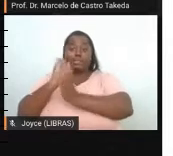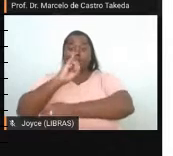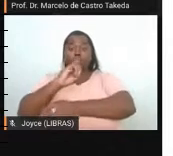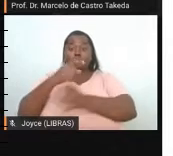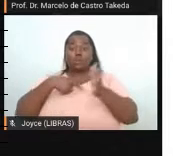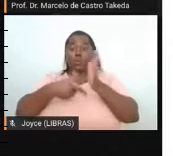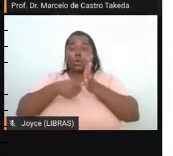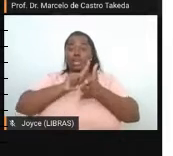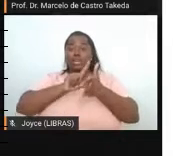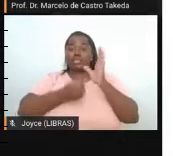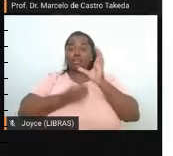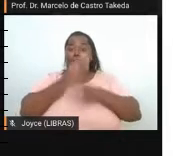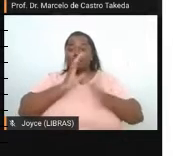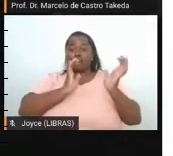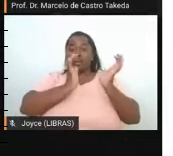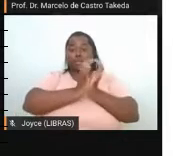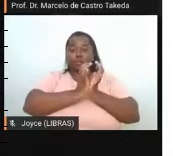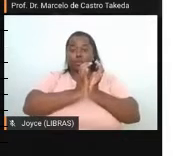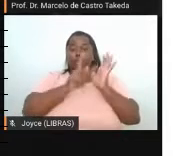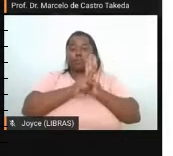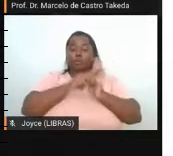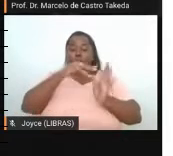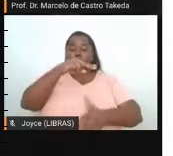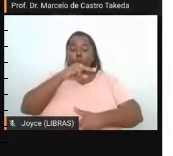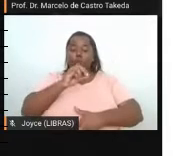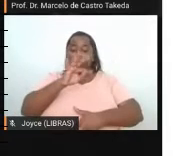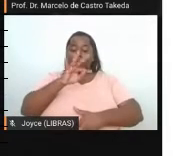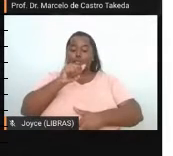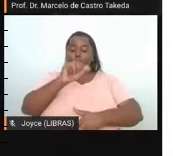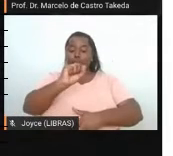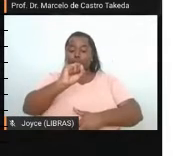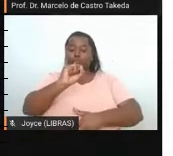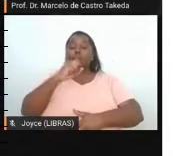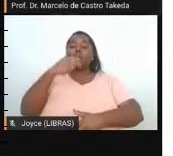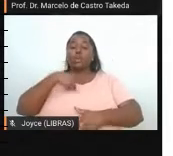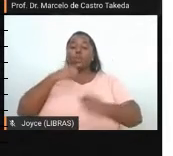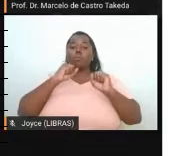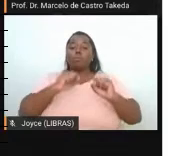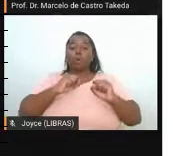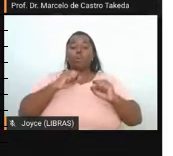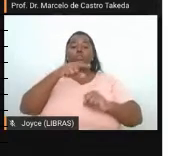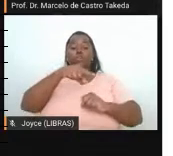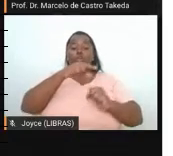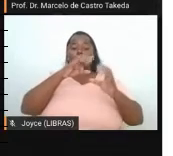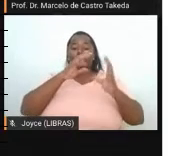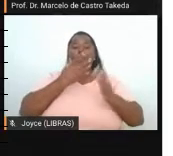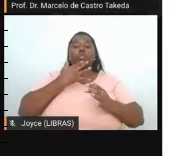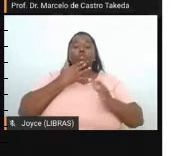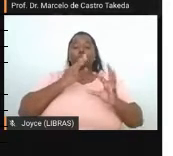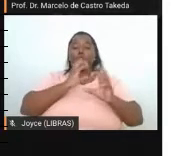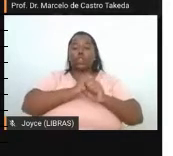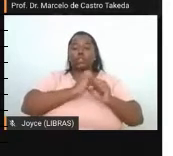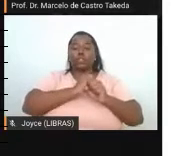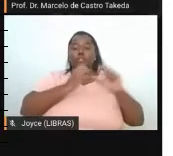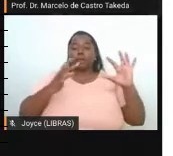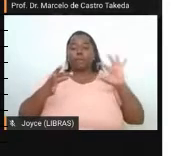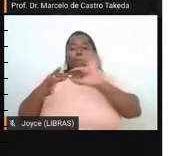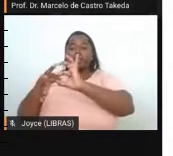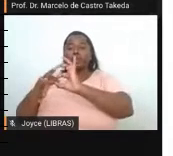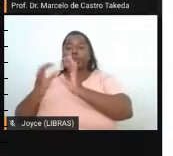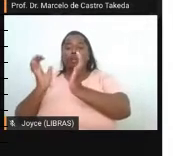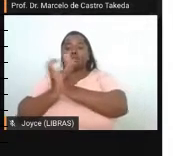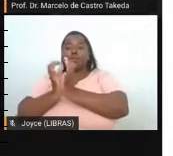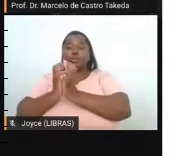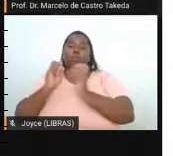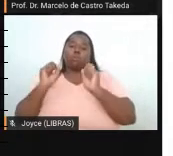criei categorias de notas, eu já posso vincular uma atividade, aqui um questionário, a uma categoria. Por